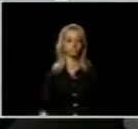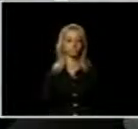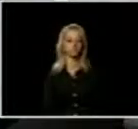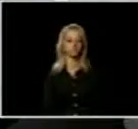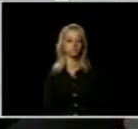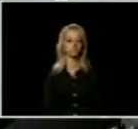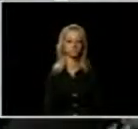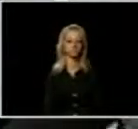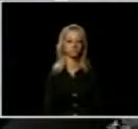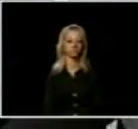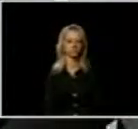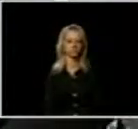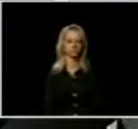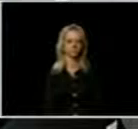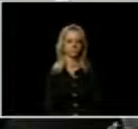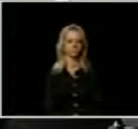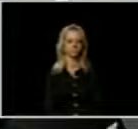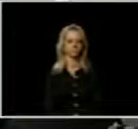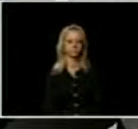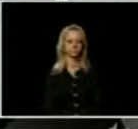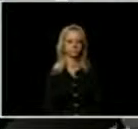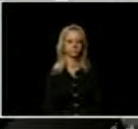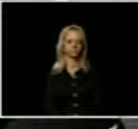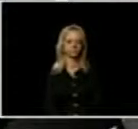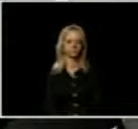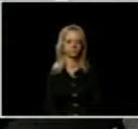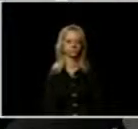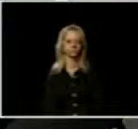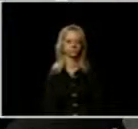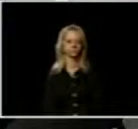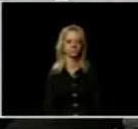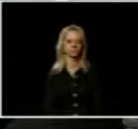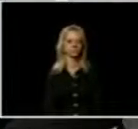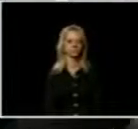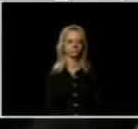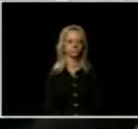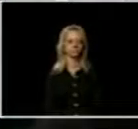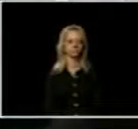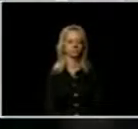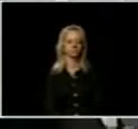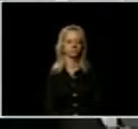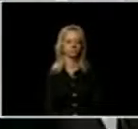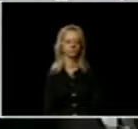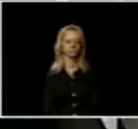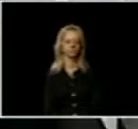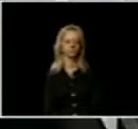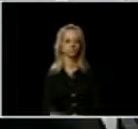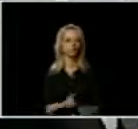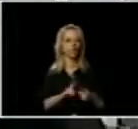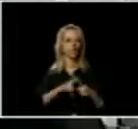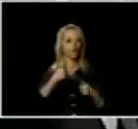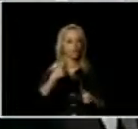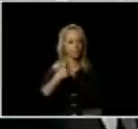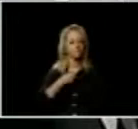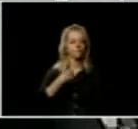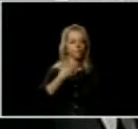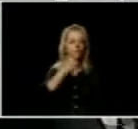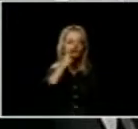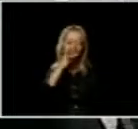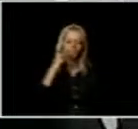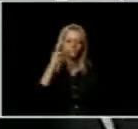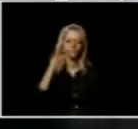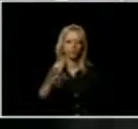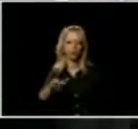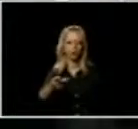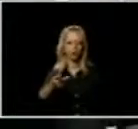registrar a falta de respeito do prefeito em relação à convocação da audiência pública.